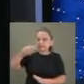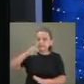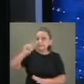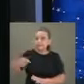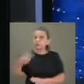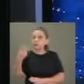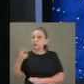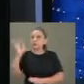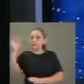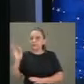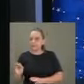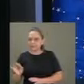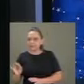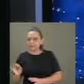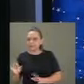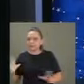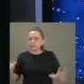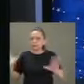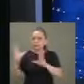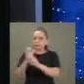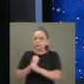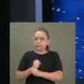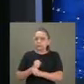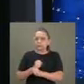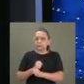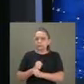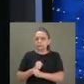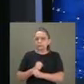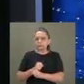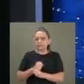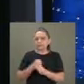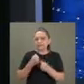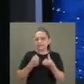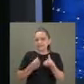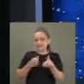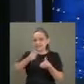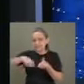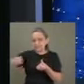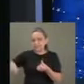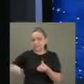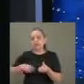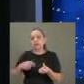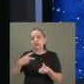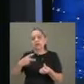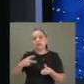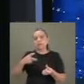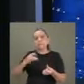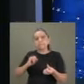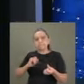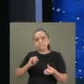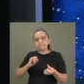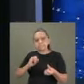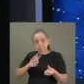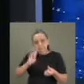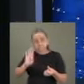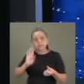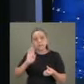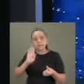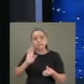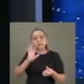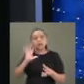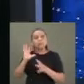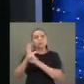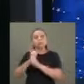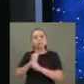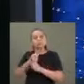cento juntando-se os dois trimestres o PIB acumulado no primeiro semestre de